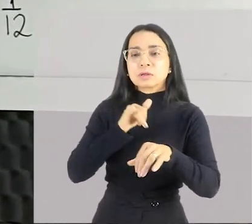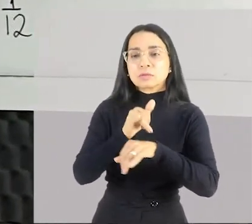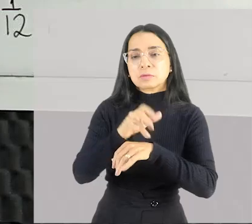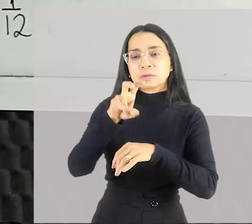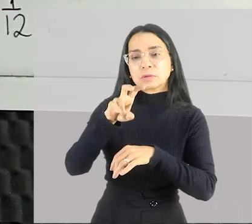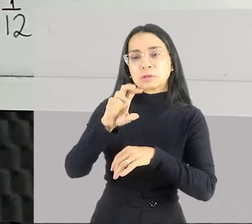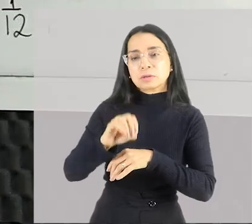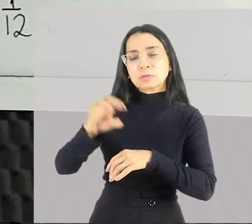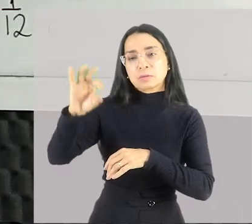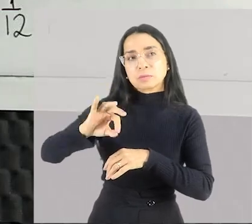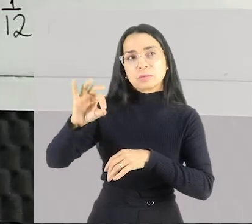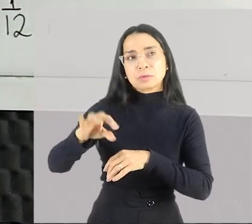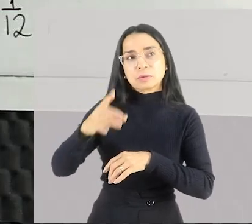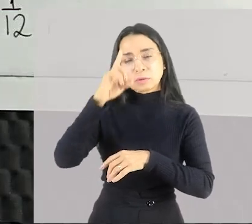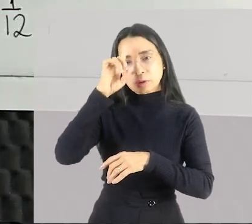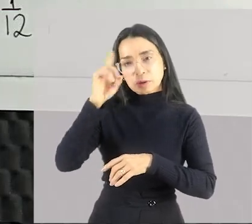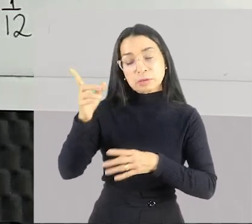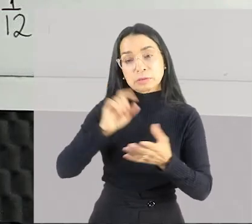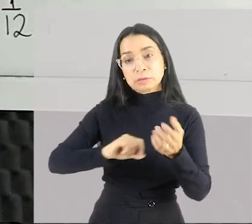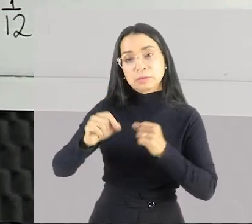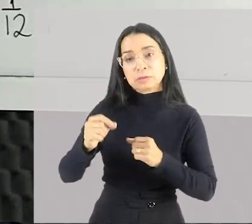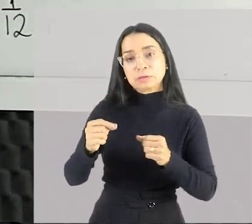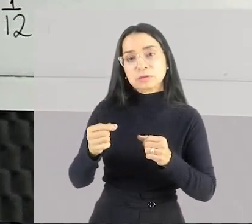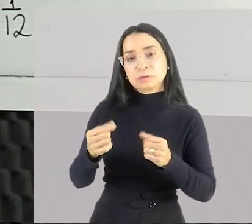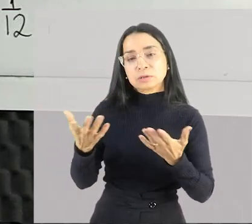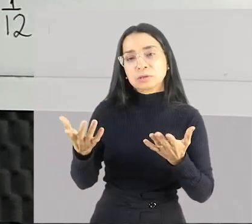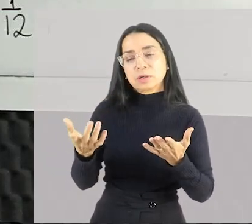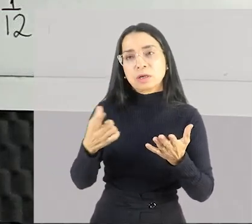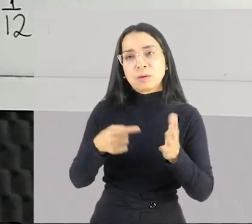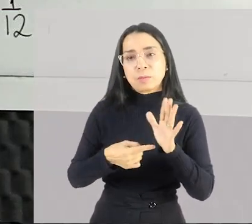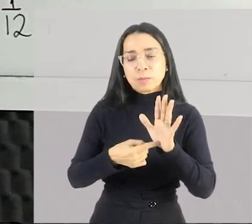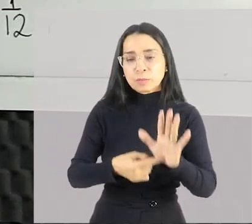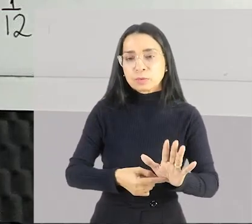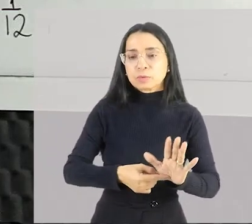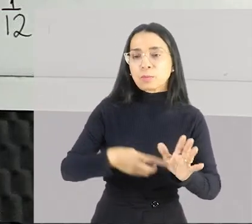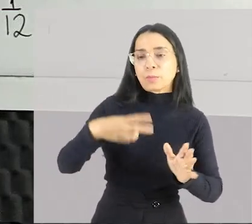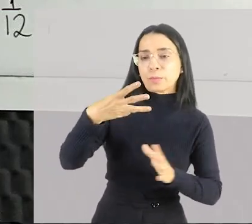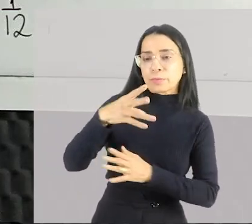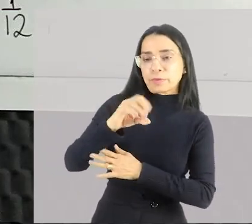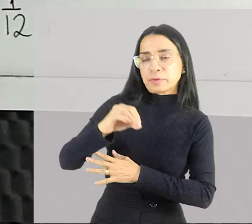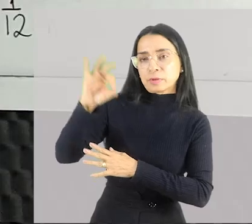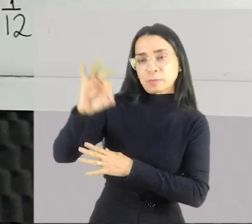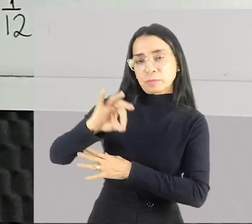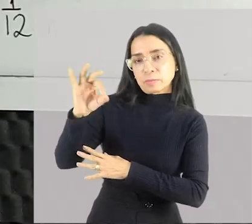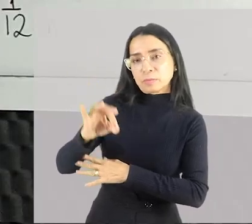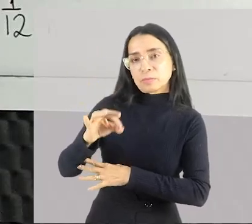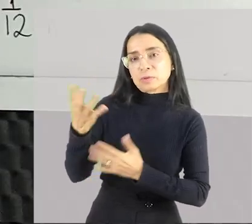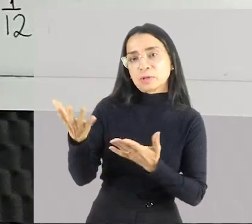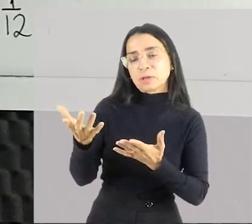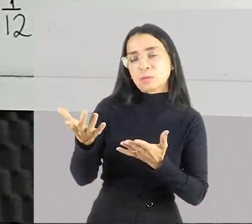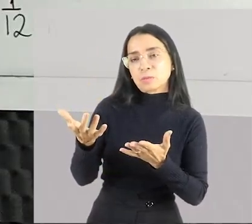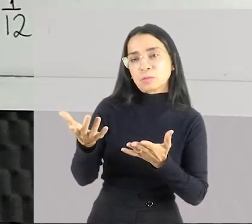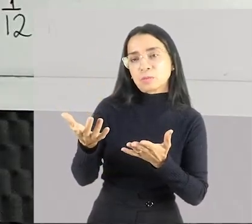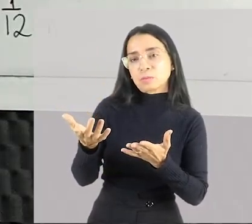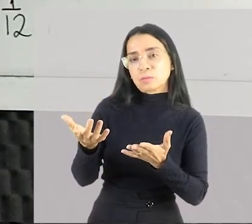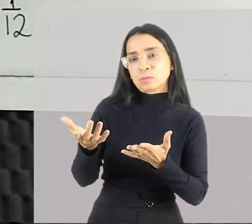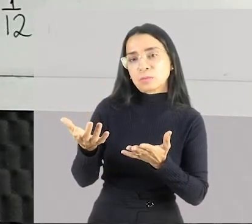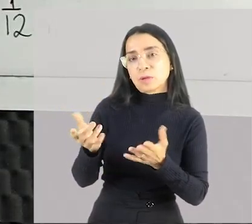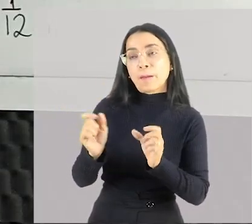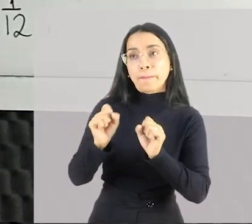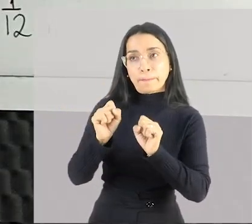nesse dia marcou 30% a chance de chover né se tem 30% de